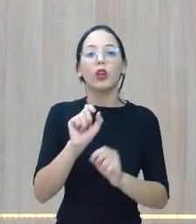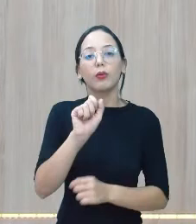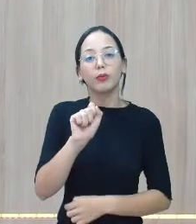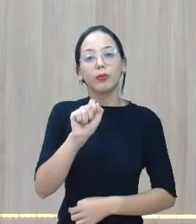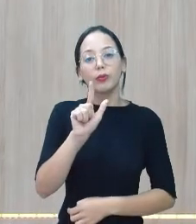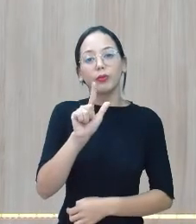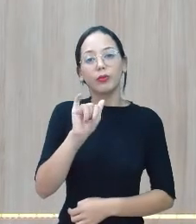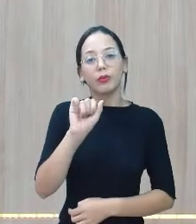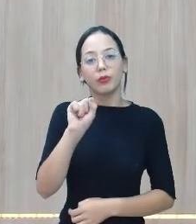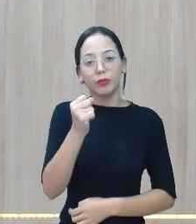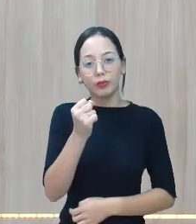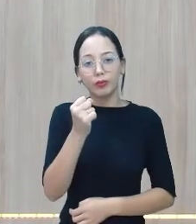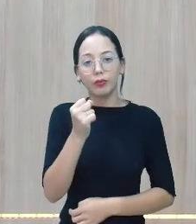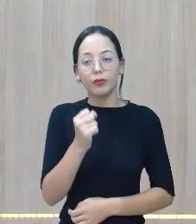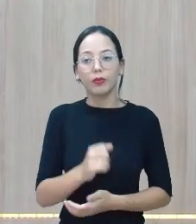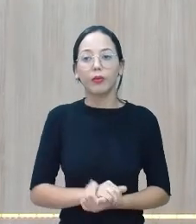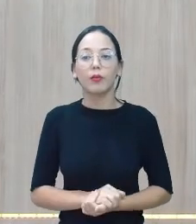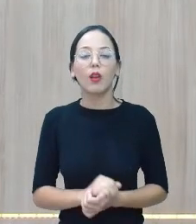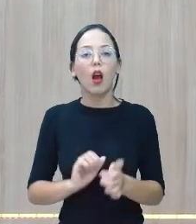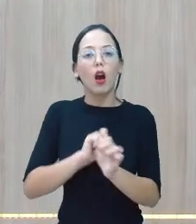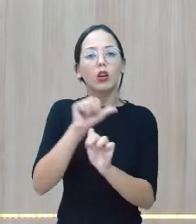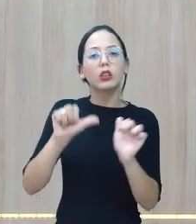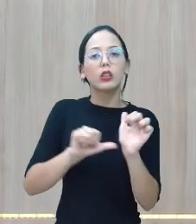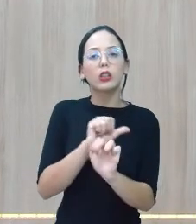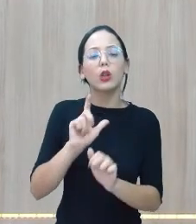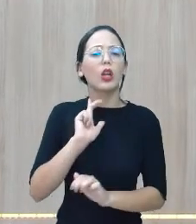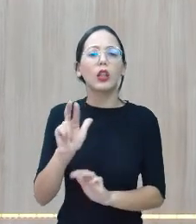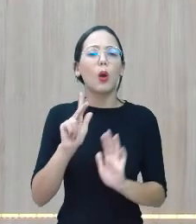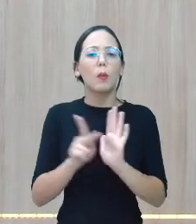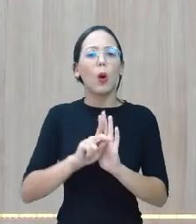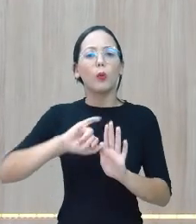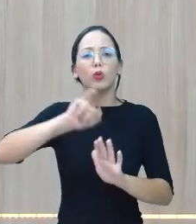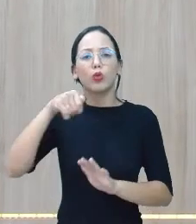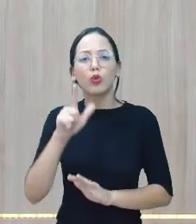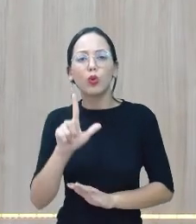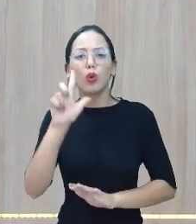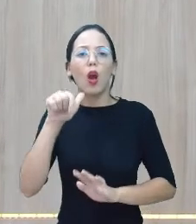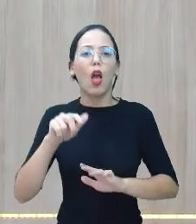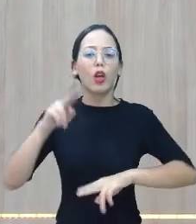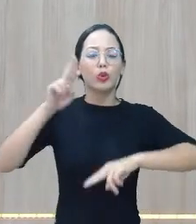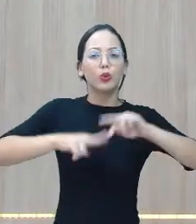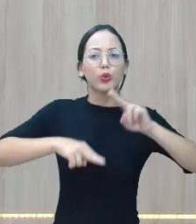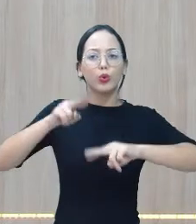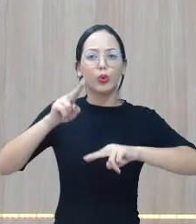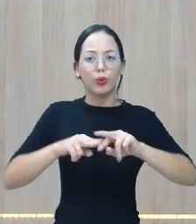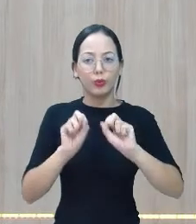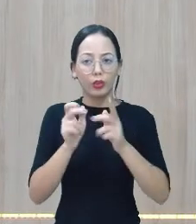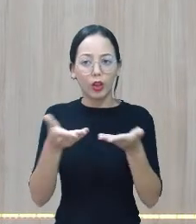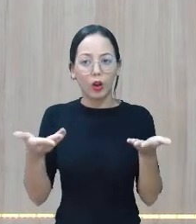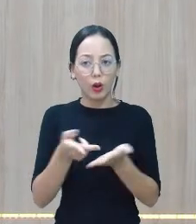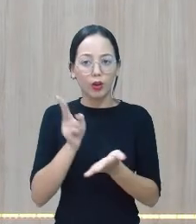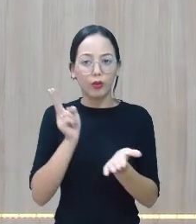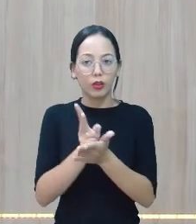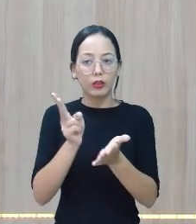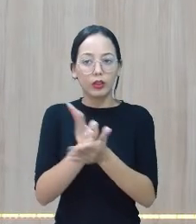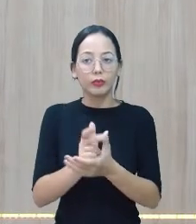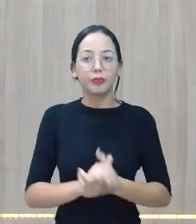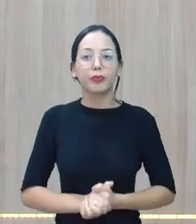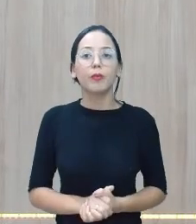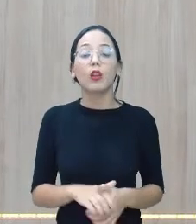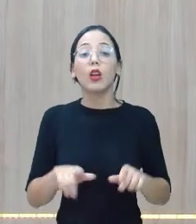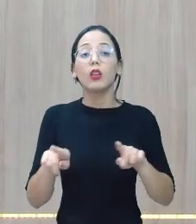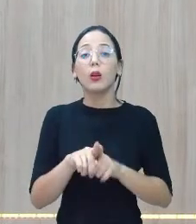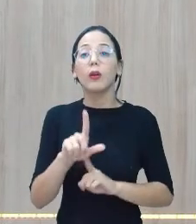é? Retificando, corrigindo que não é julho, é junho. Vamos avançando. Nós temos também elipse,